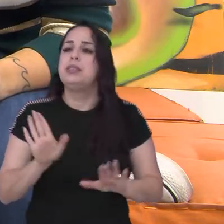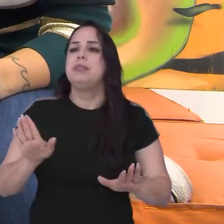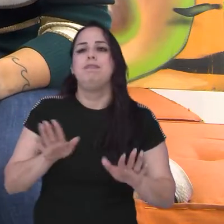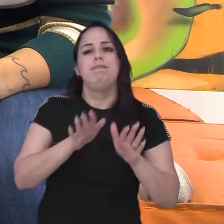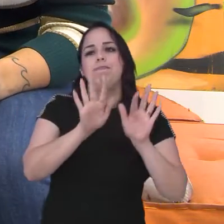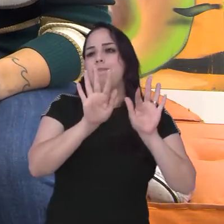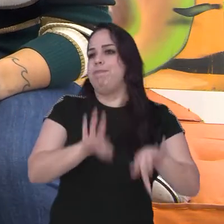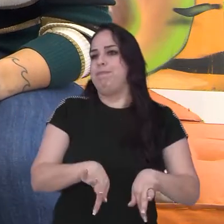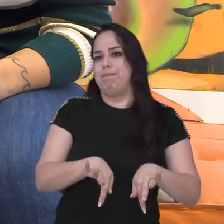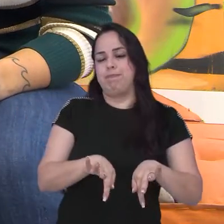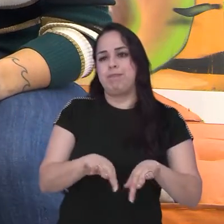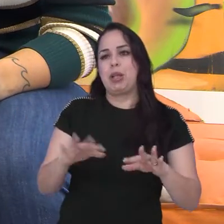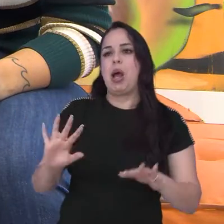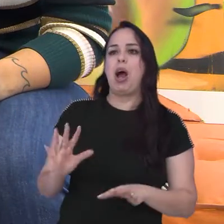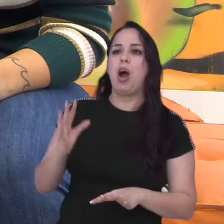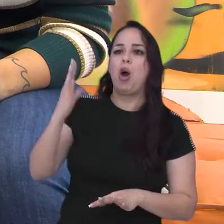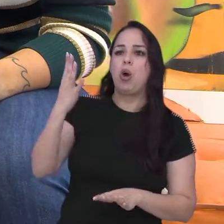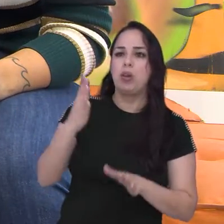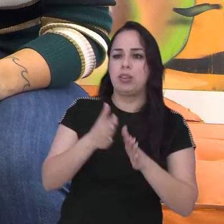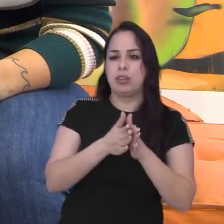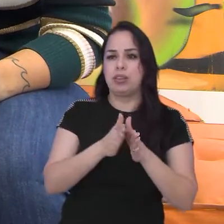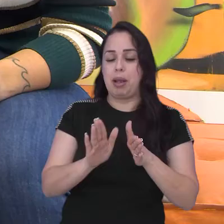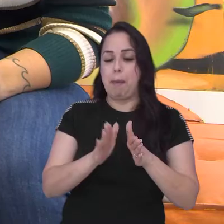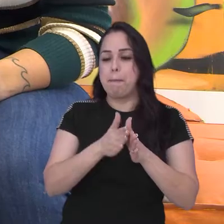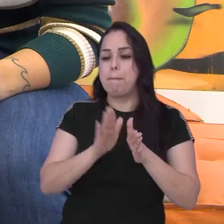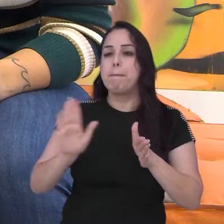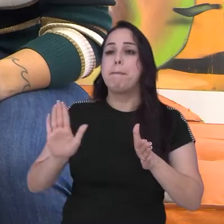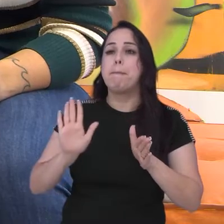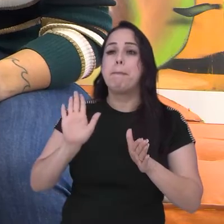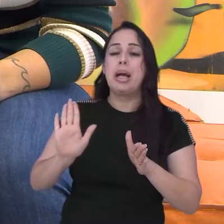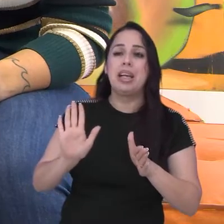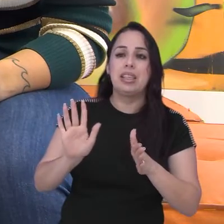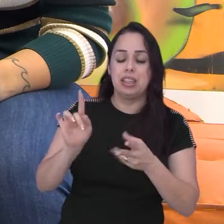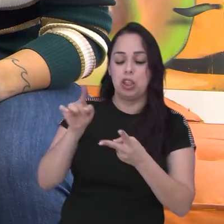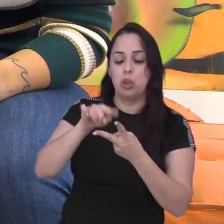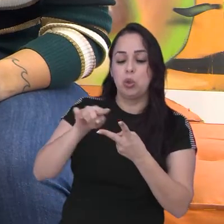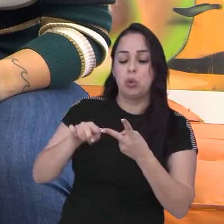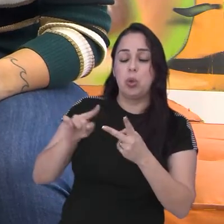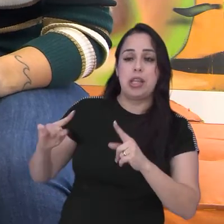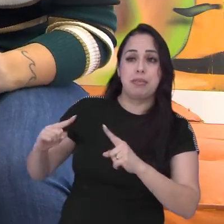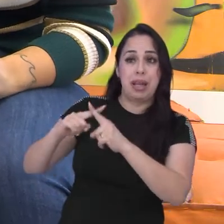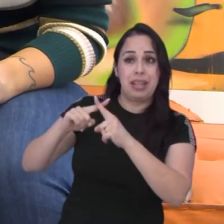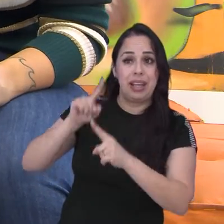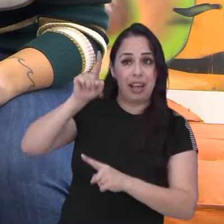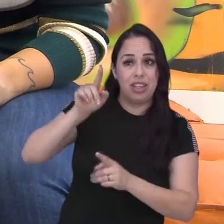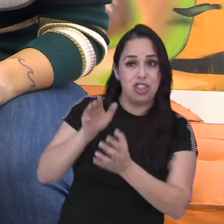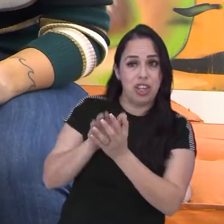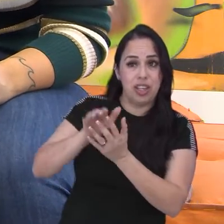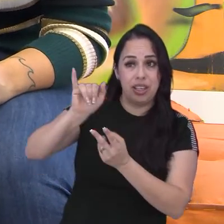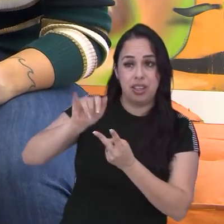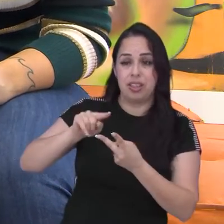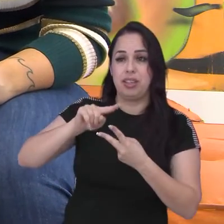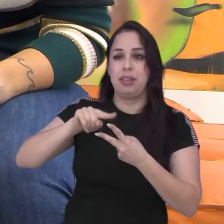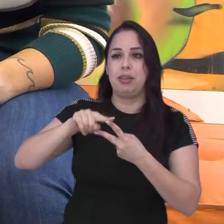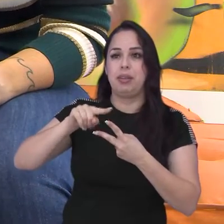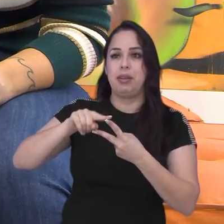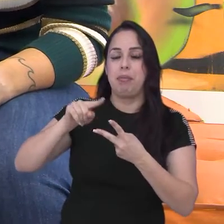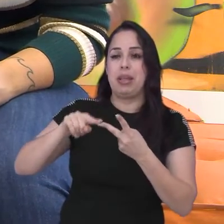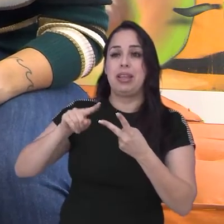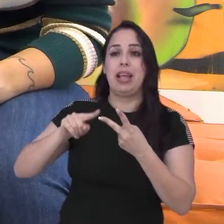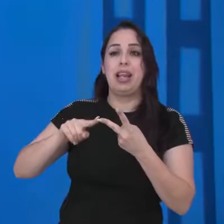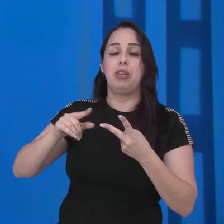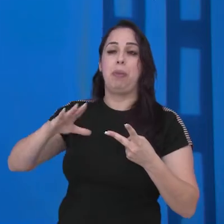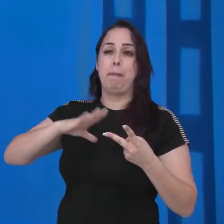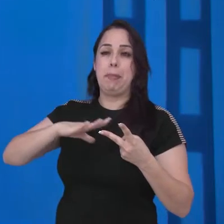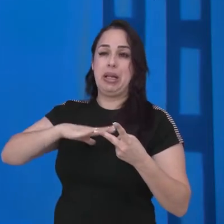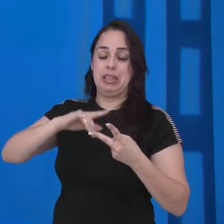ciclo e aí acontece, ela encerra o ciclo, mas ela potencializa duas outras batalhas que tem em Jacareí, que é a Batalha do Paraíso e a Batalha do Centro,